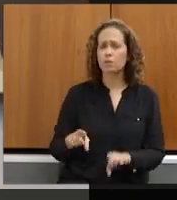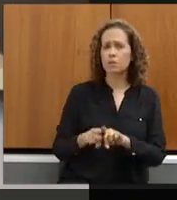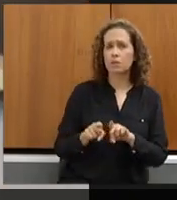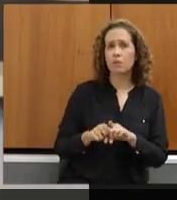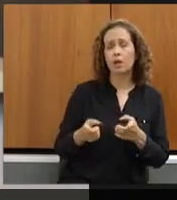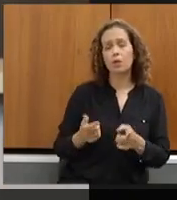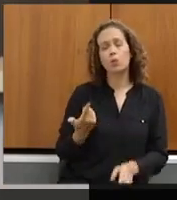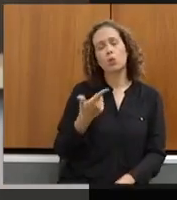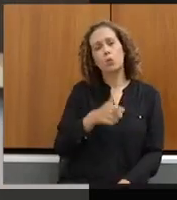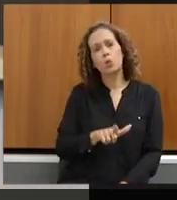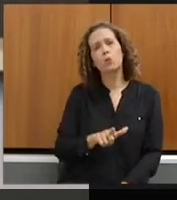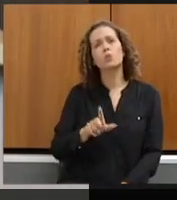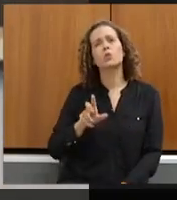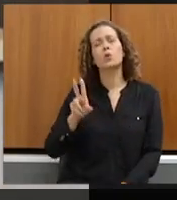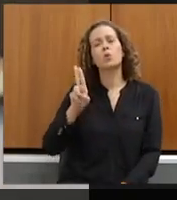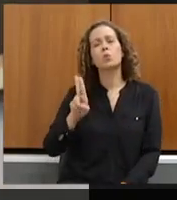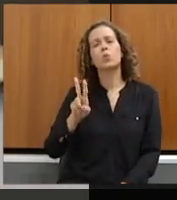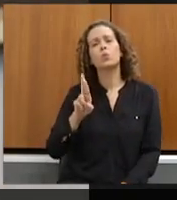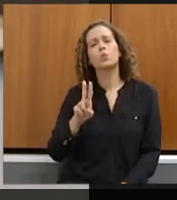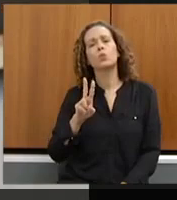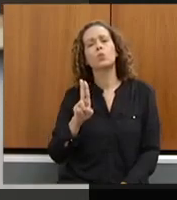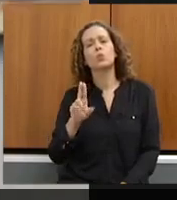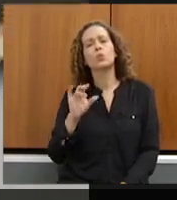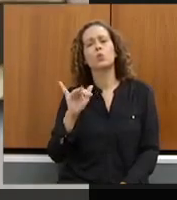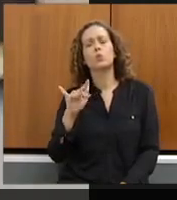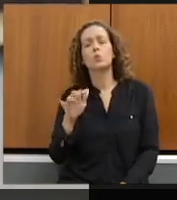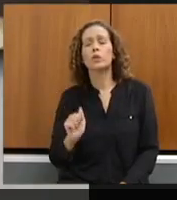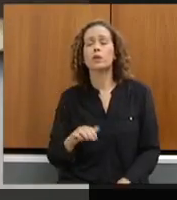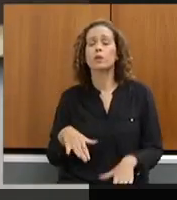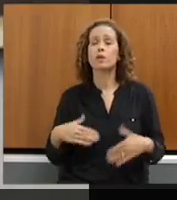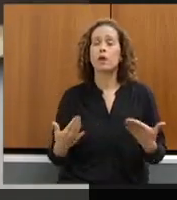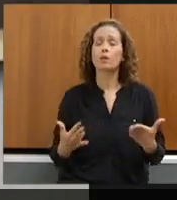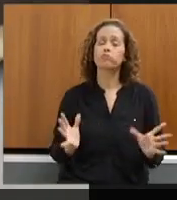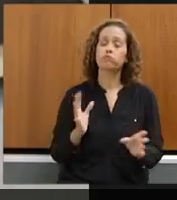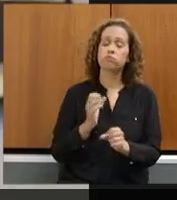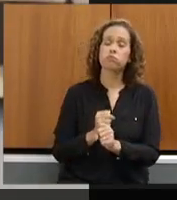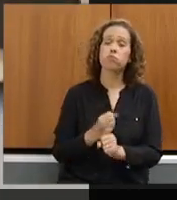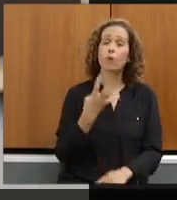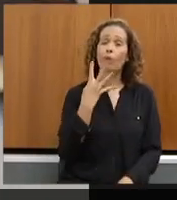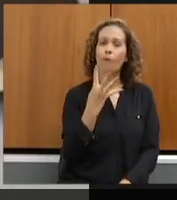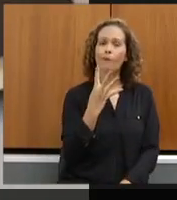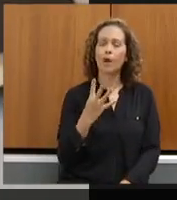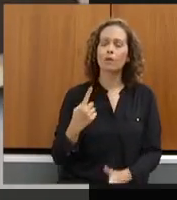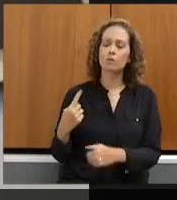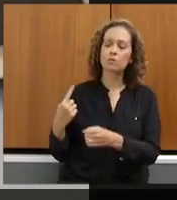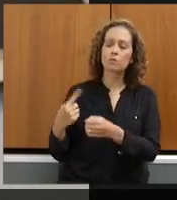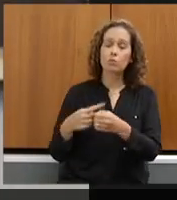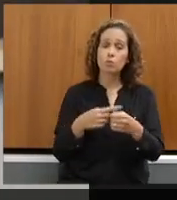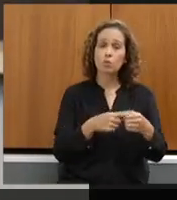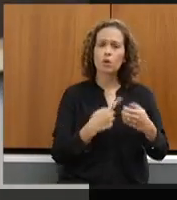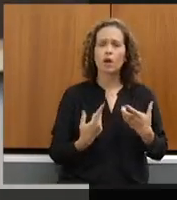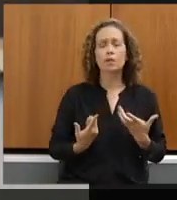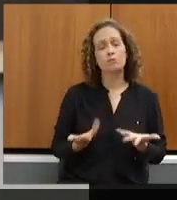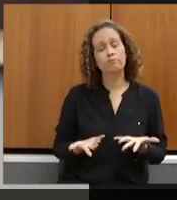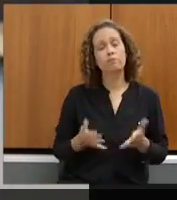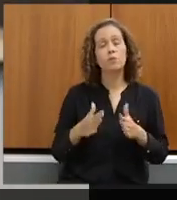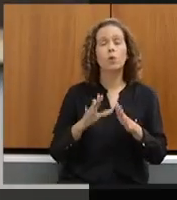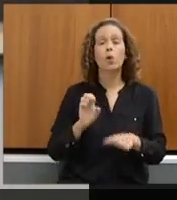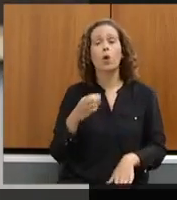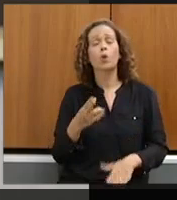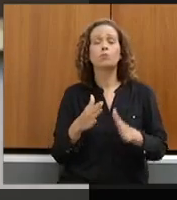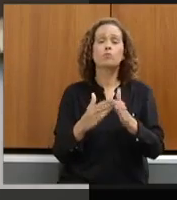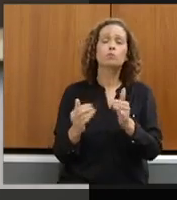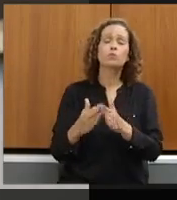procure também que já tem até sala de tô mal tô mal que são o rapaz que pediu explicação ou então pedia o teu pessoal